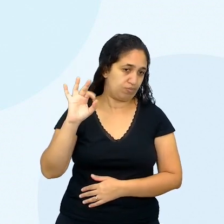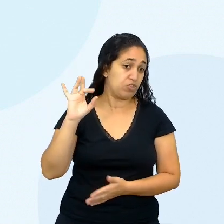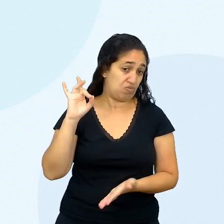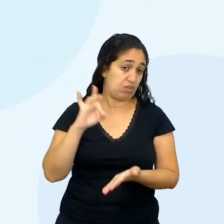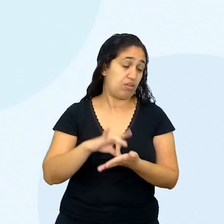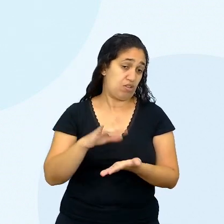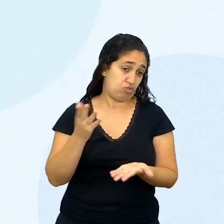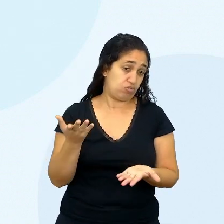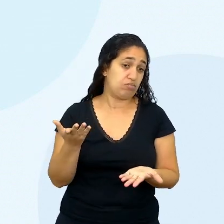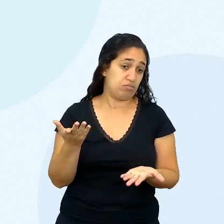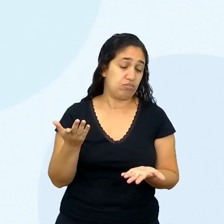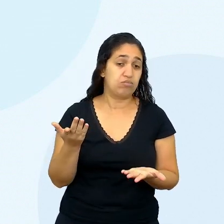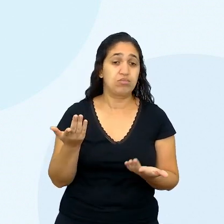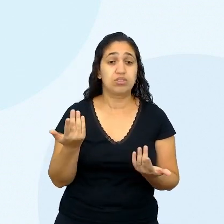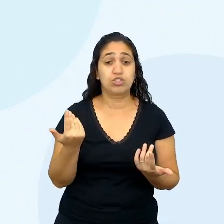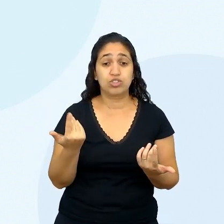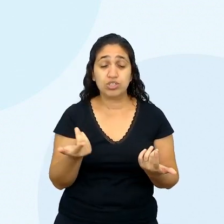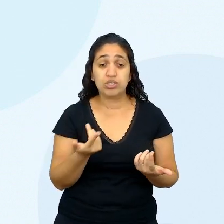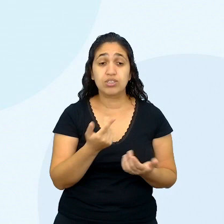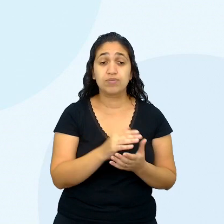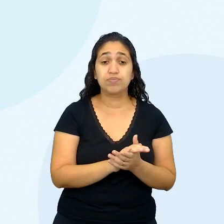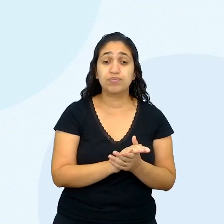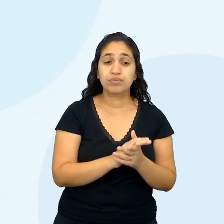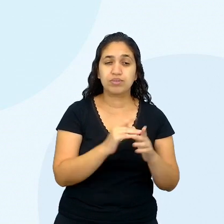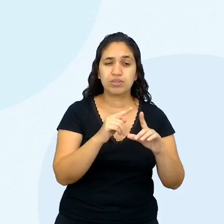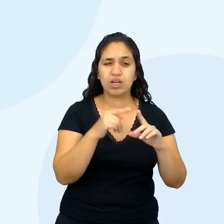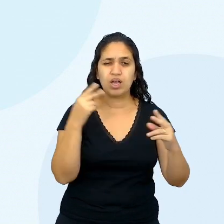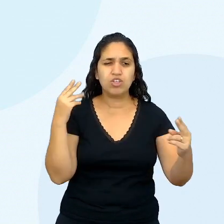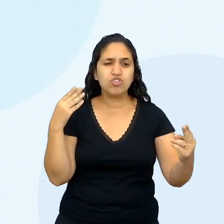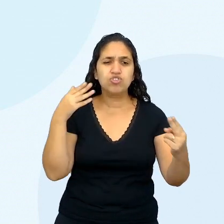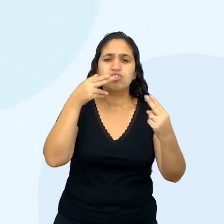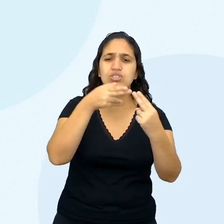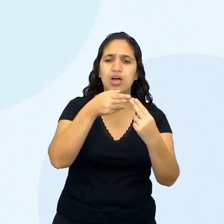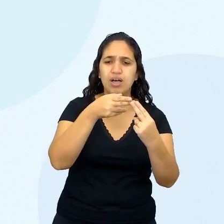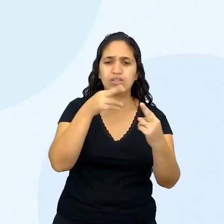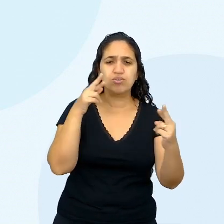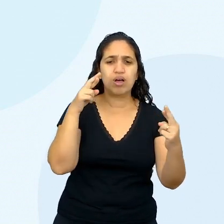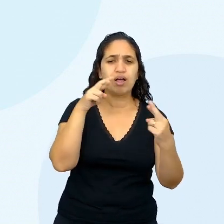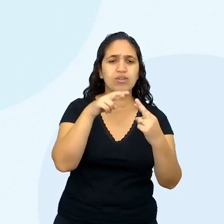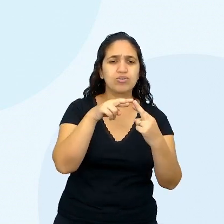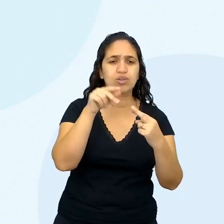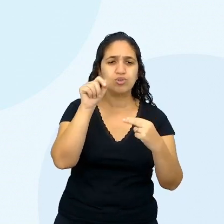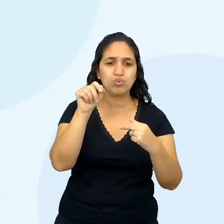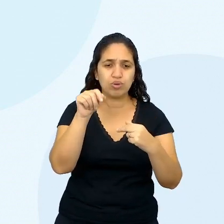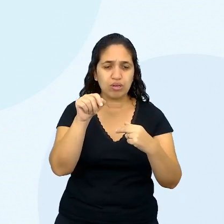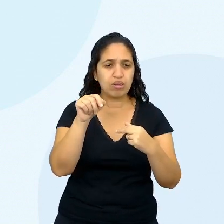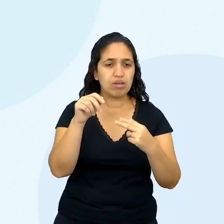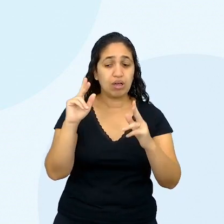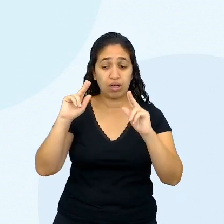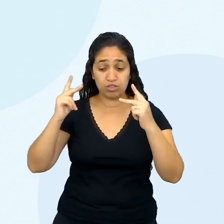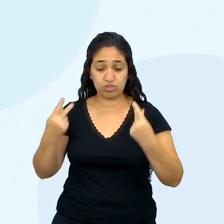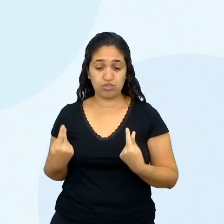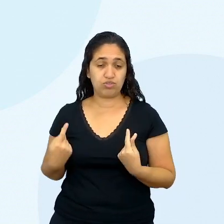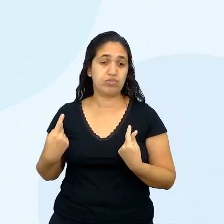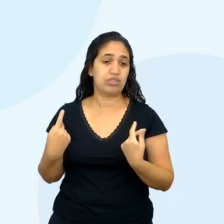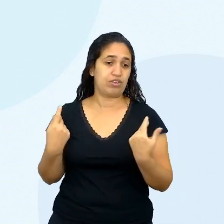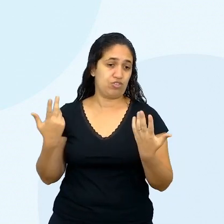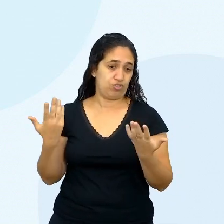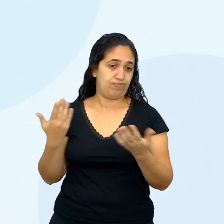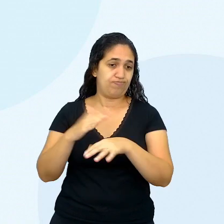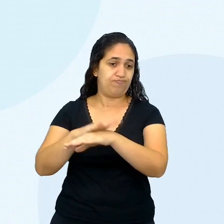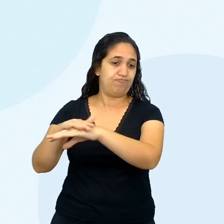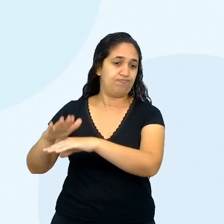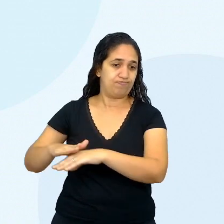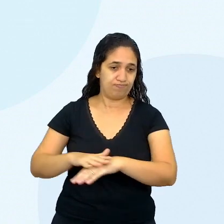99% de chance de que isso está diretamente relacionado às atividades humanas. Né? Então é muito